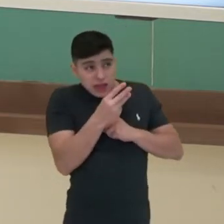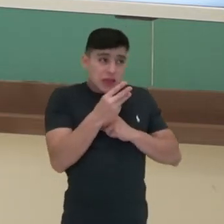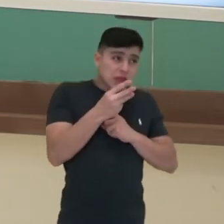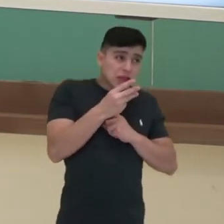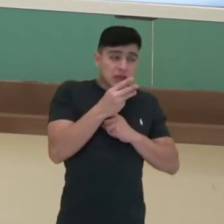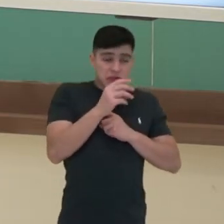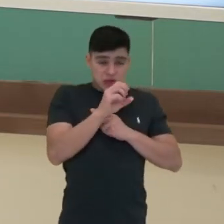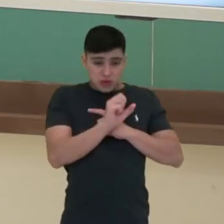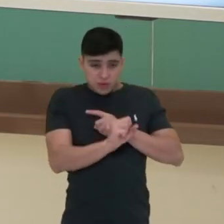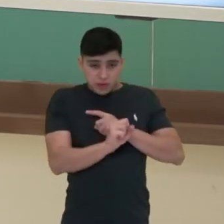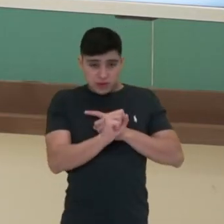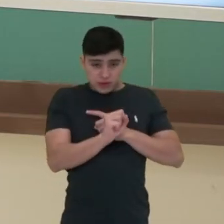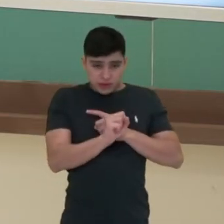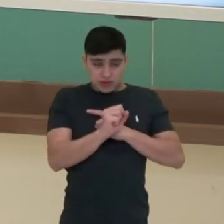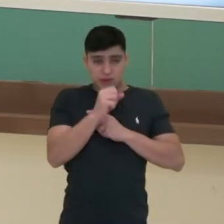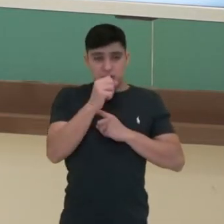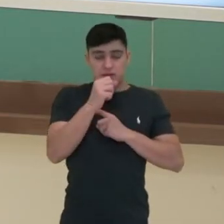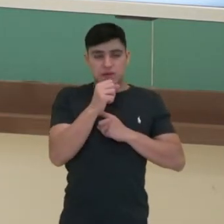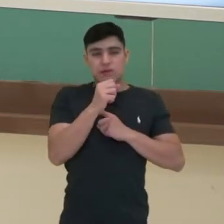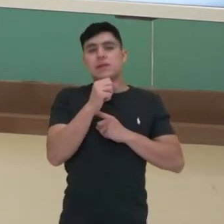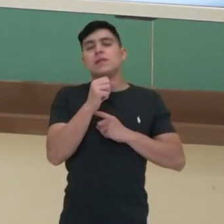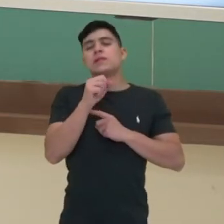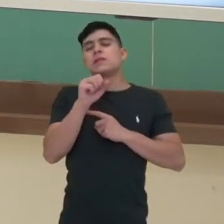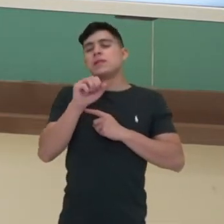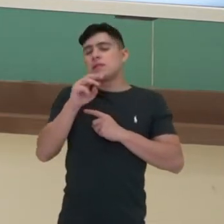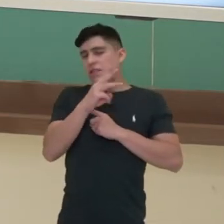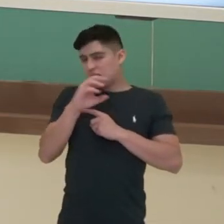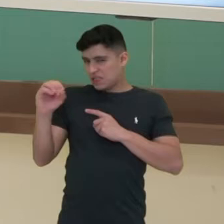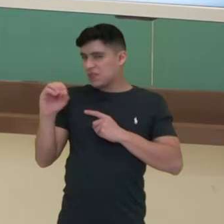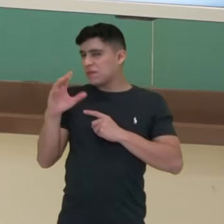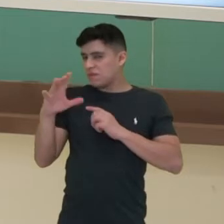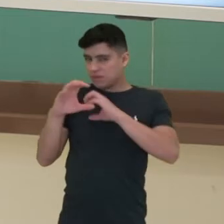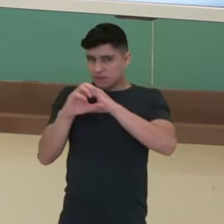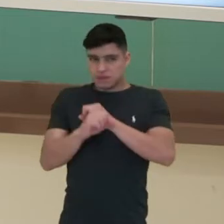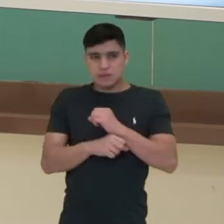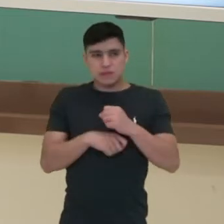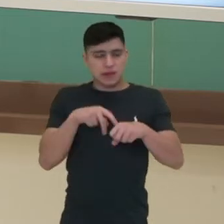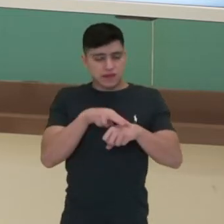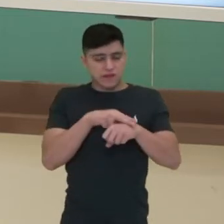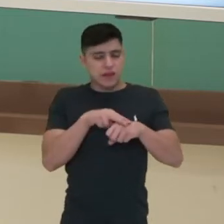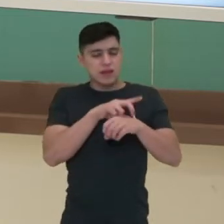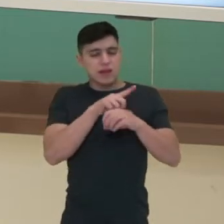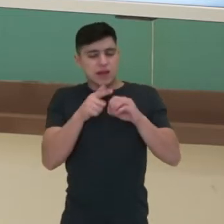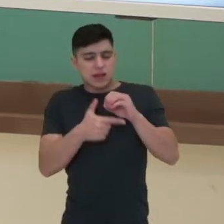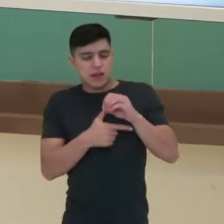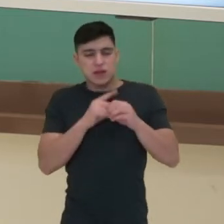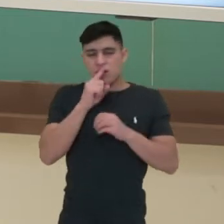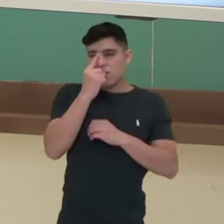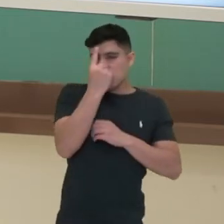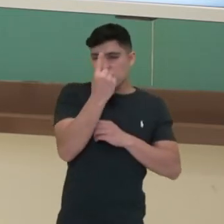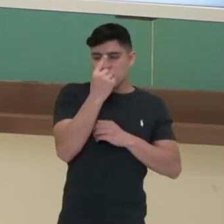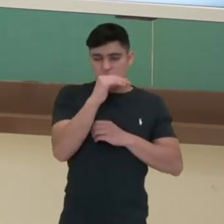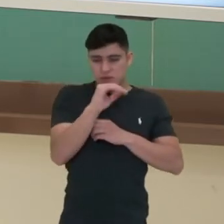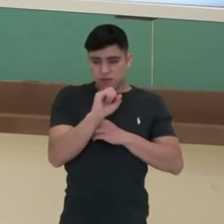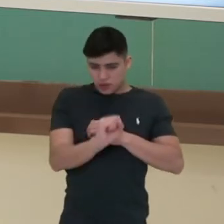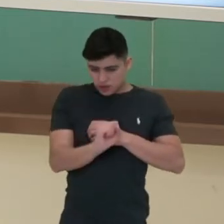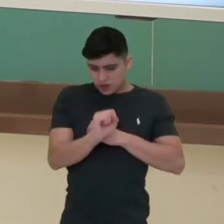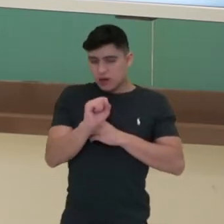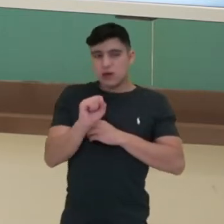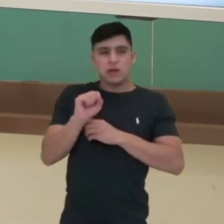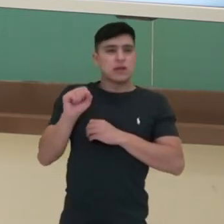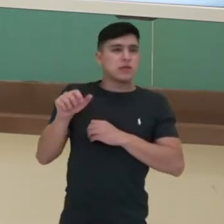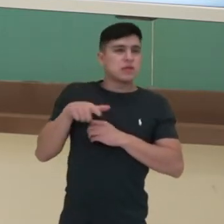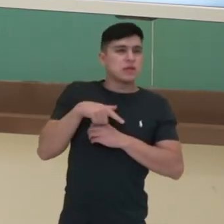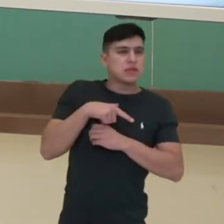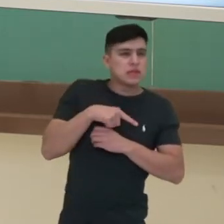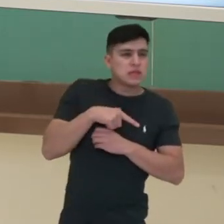formando mais 300 sementes. E aqui, verdes e lisas, 1 entre 8, formando 100 sementes,